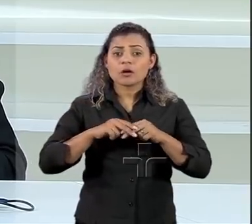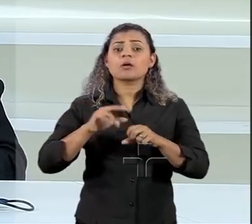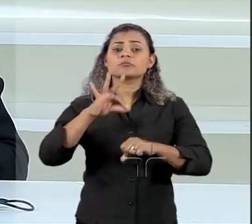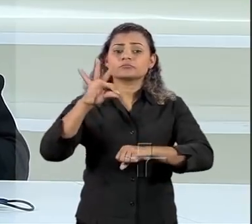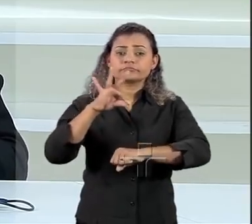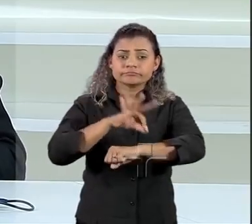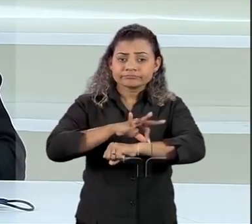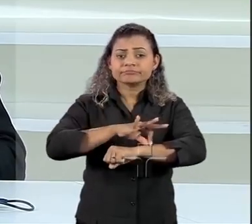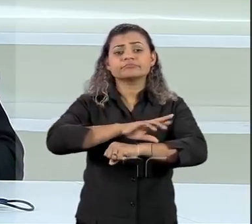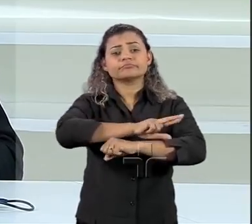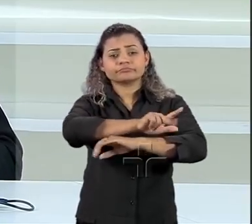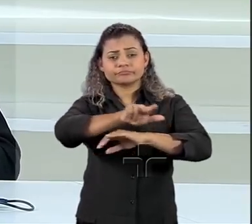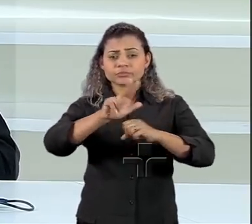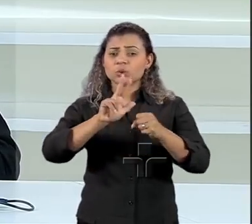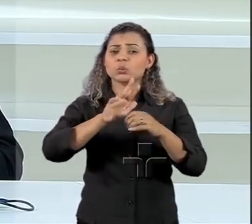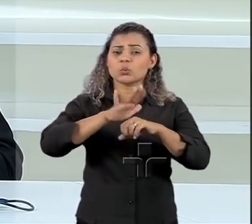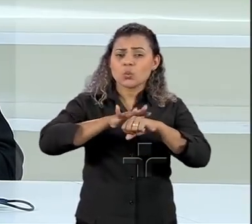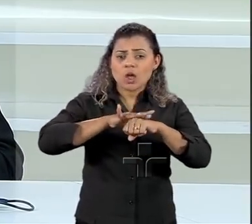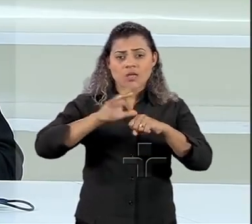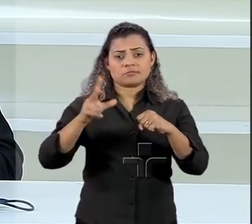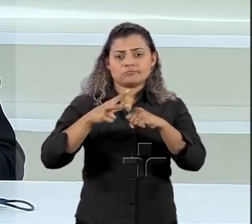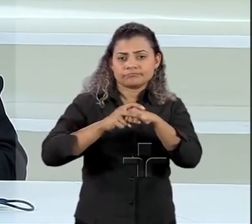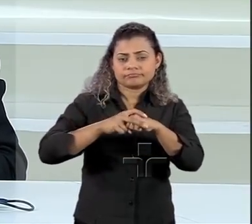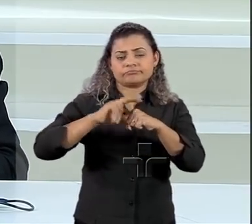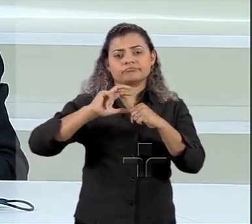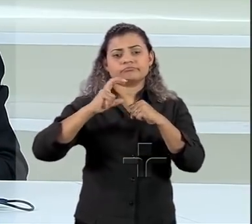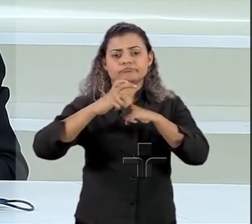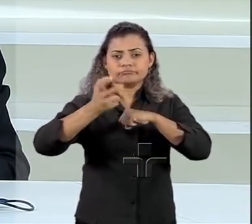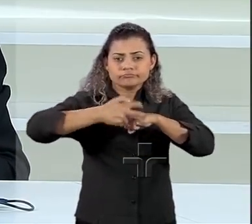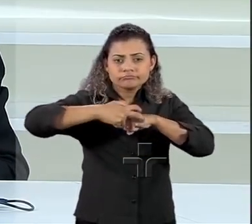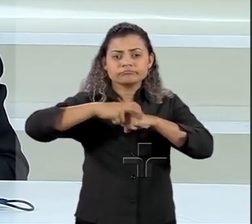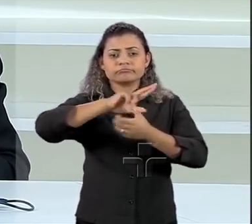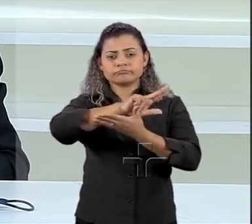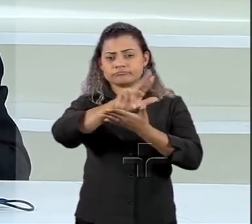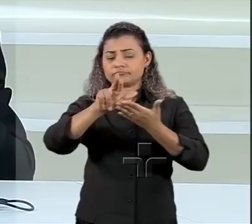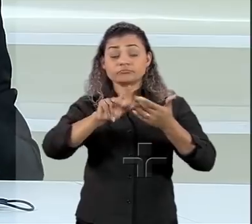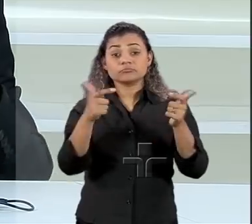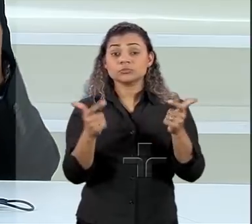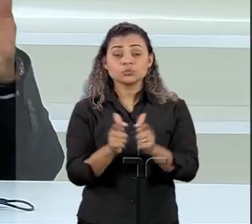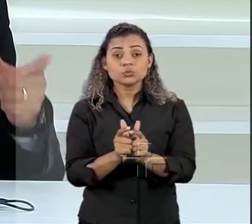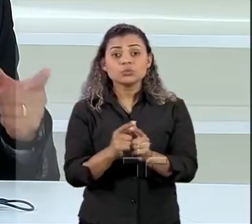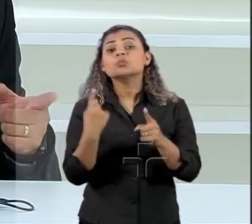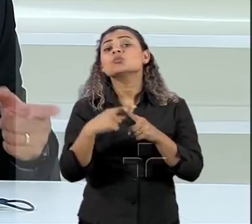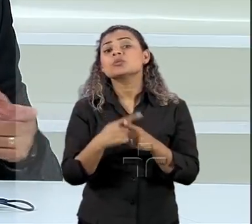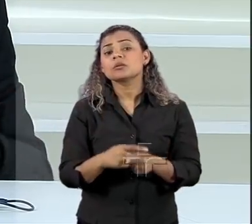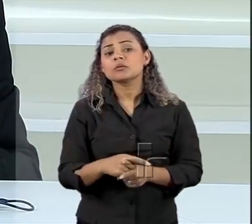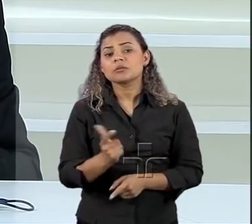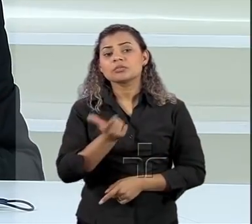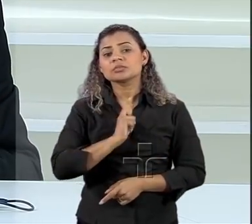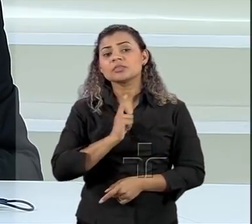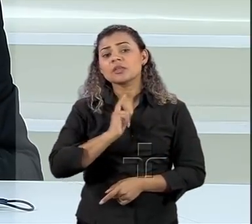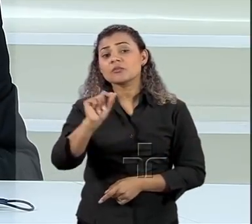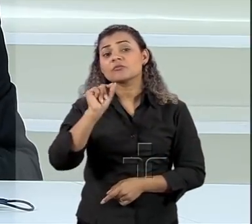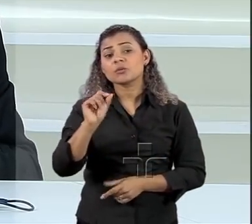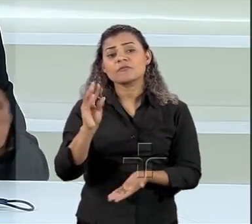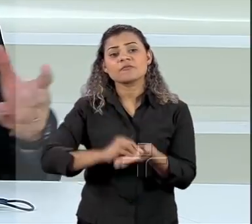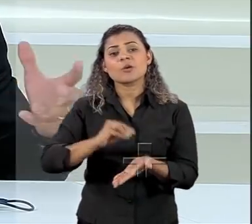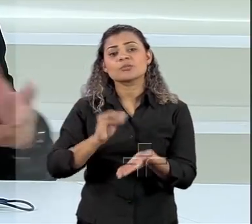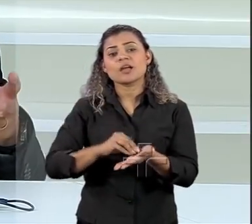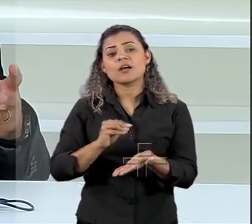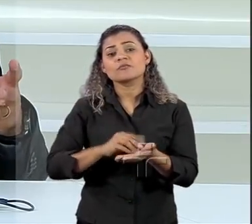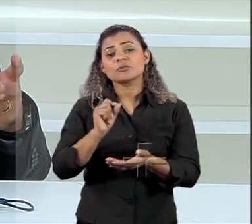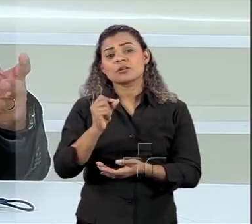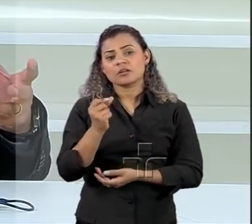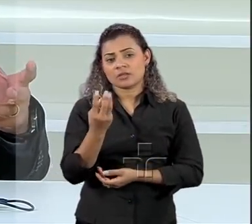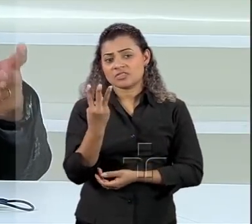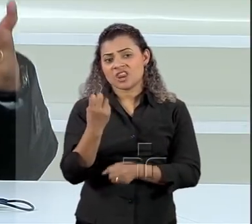como um todo e também de proliferação do mosquito. Mas isso só foi possível por conta de um elemento que faltava na cadeia. Por 3